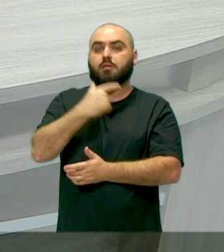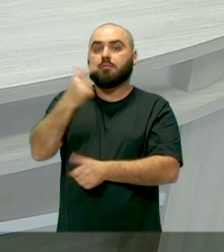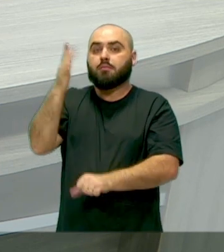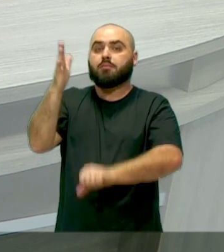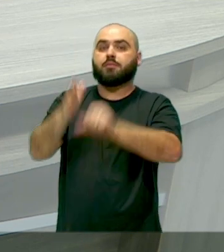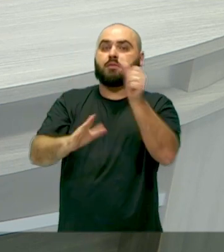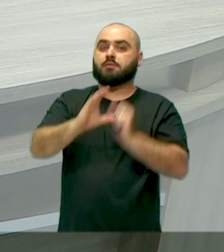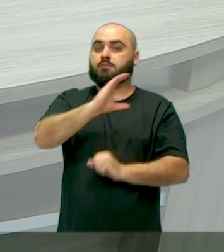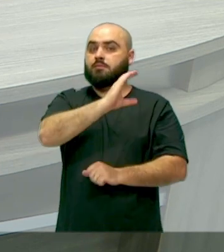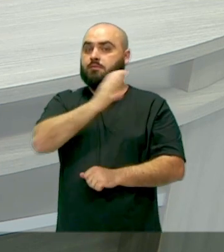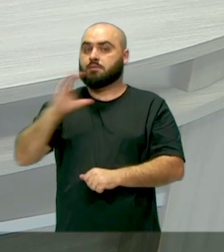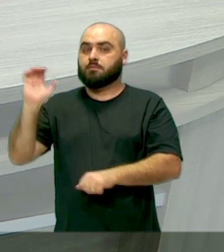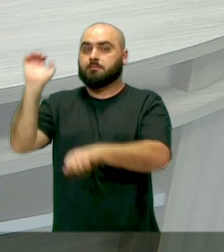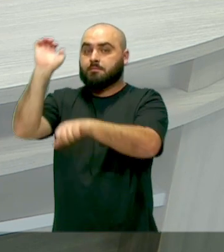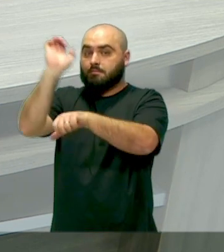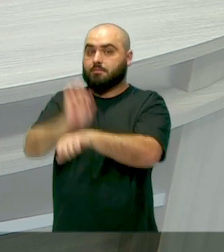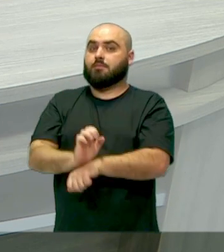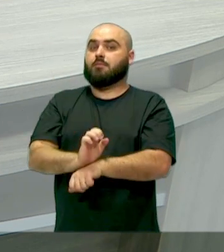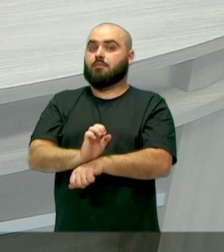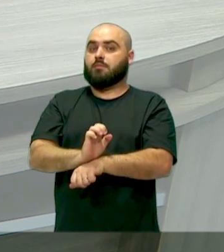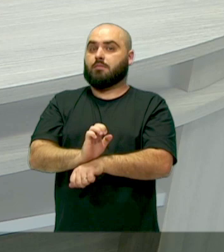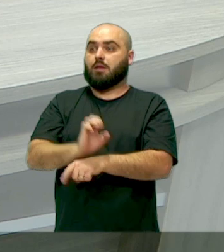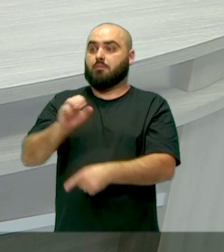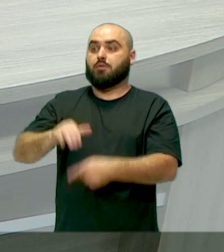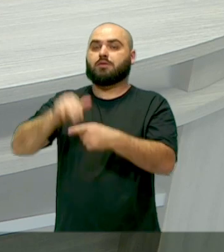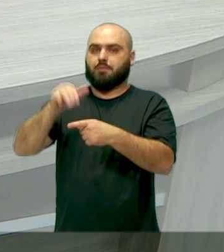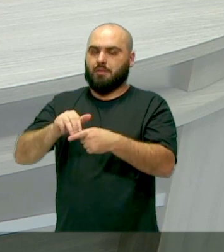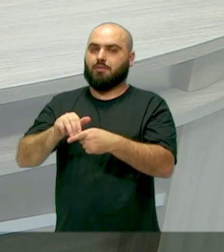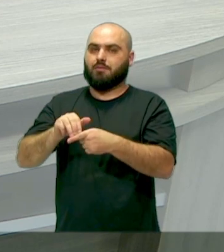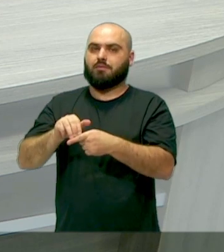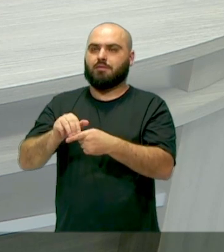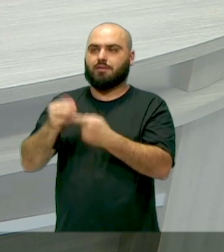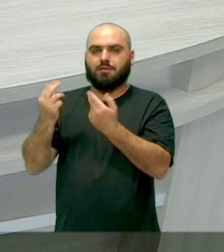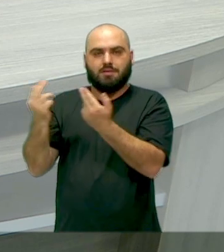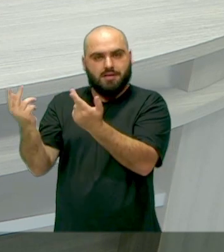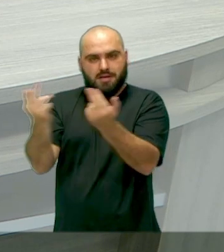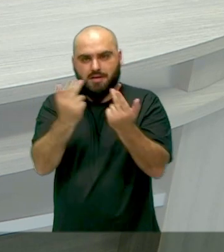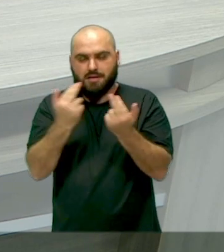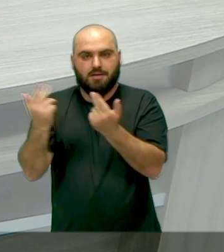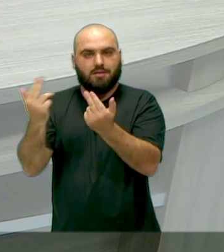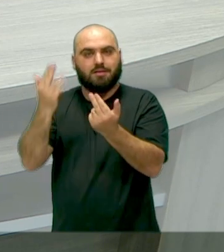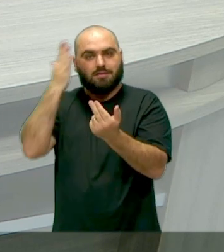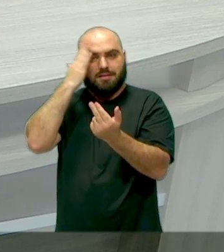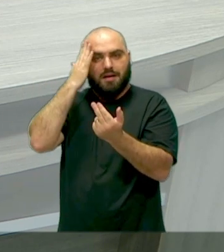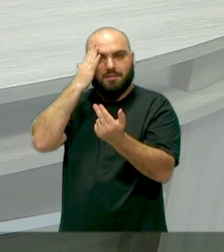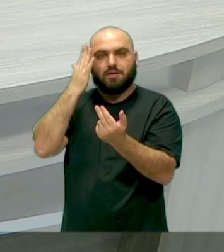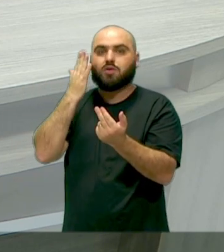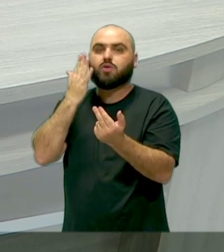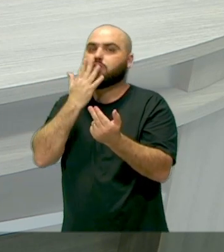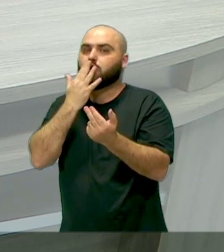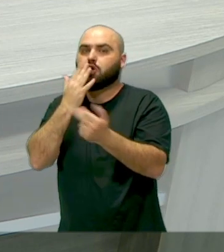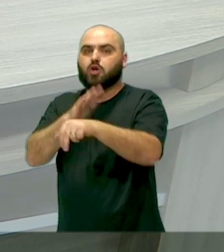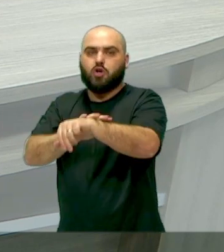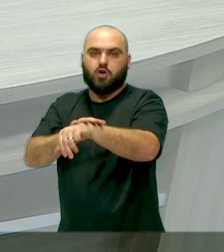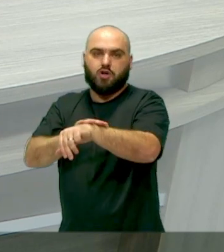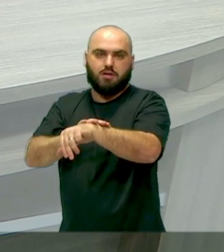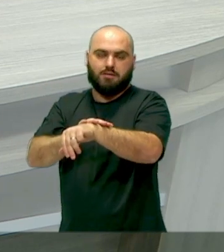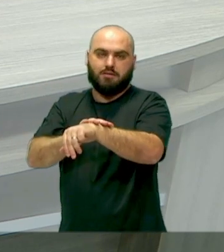coordenadoria estadual municipal de igualdade racial, e eu fui a primeira coordenadora,